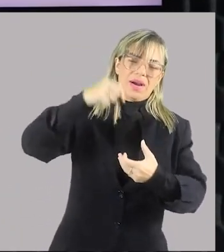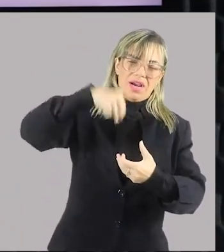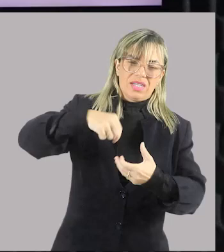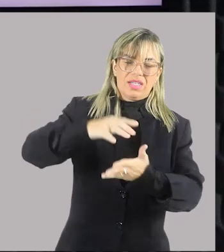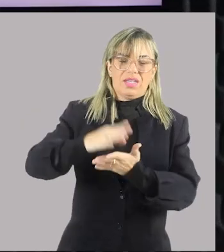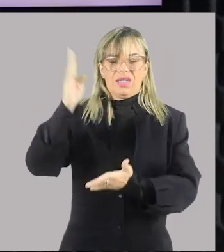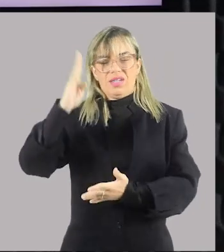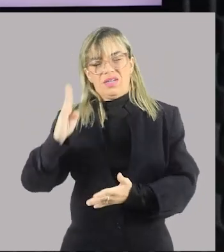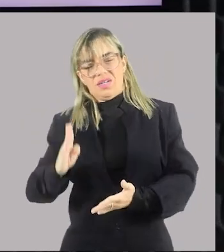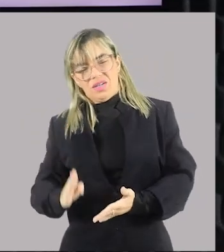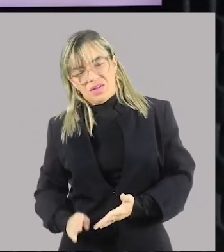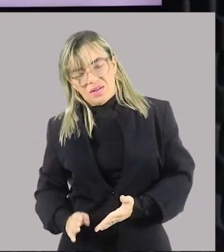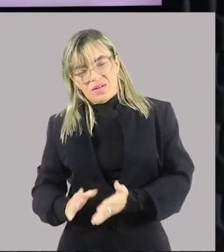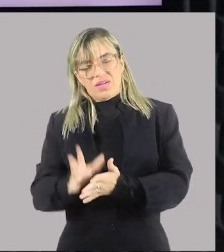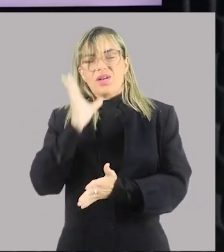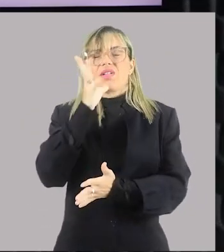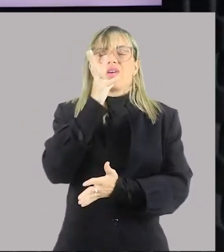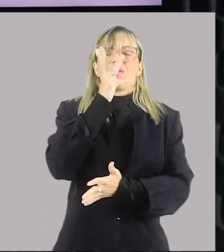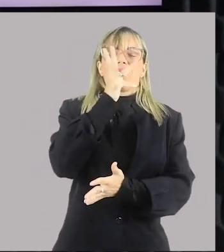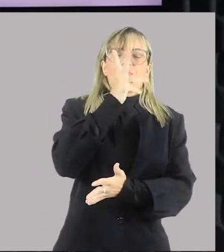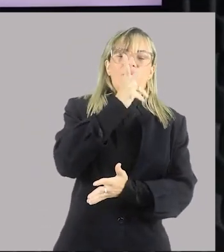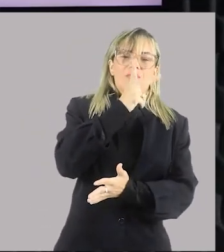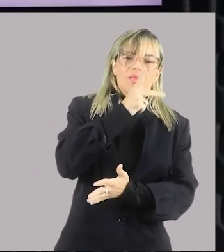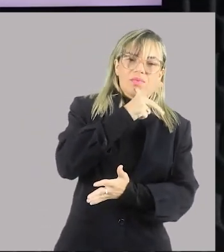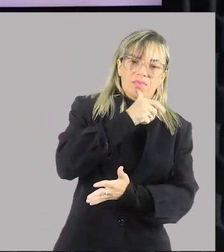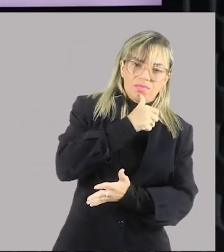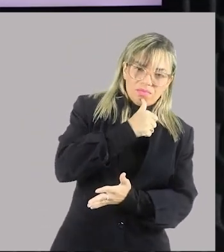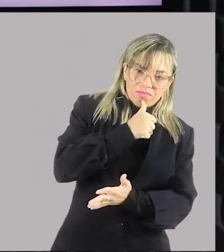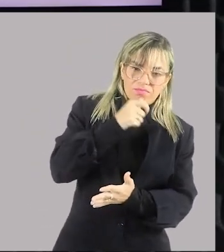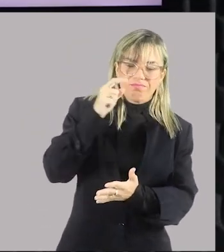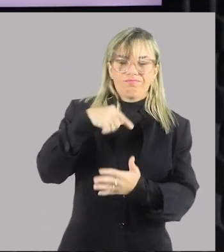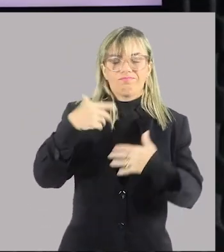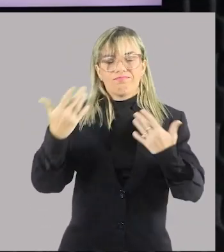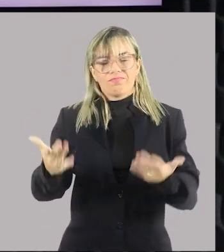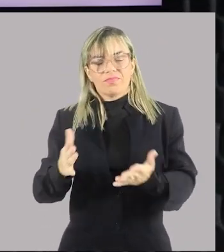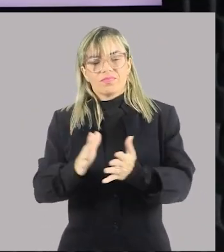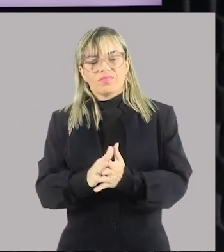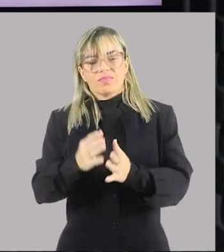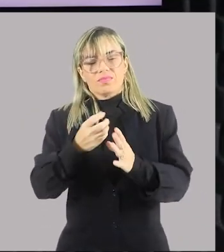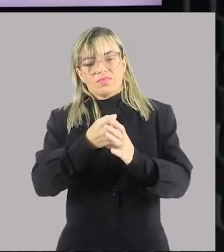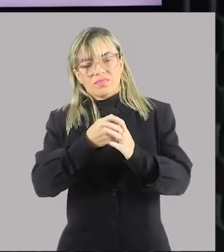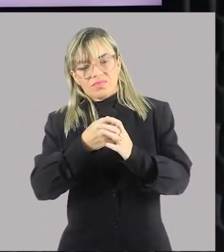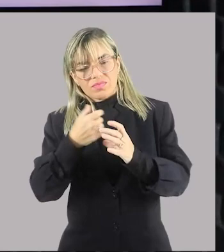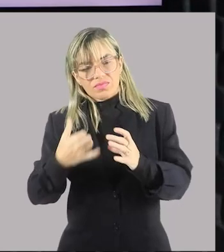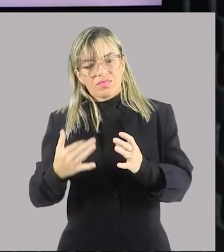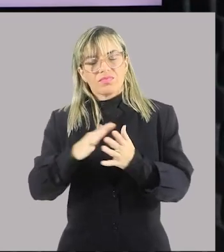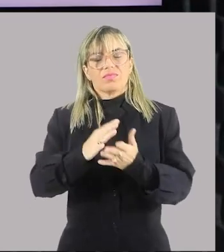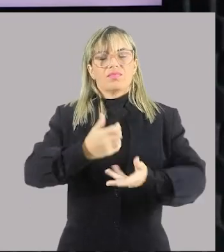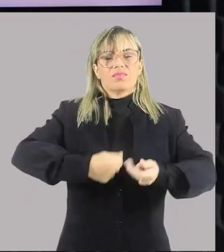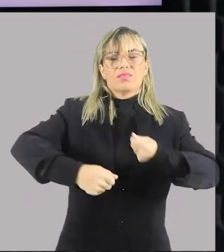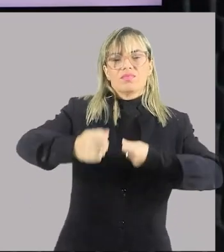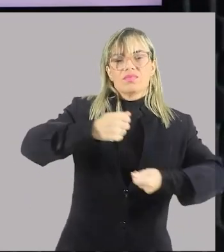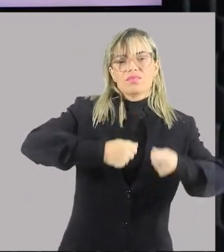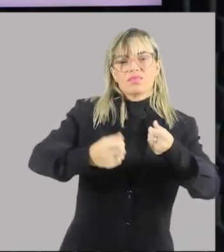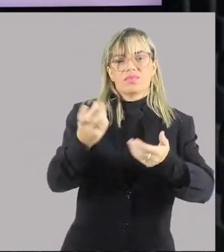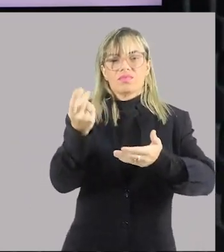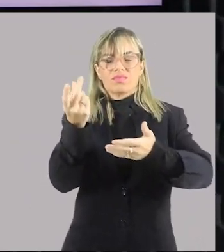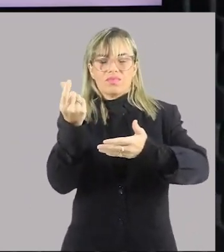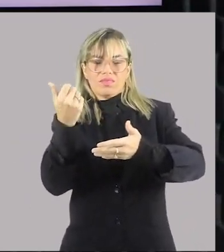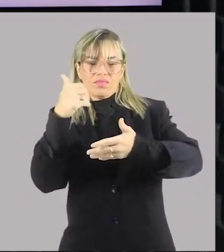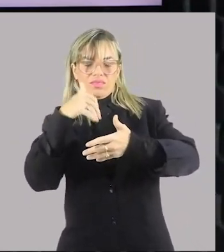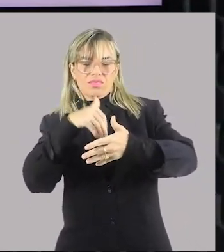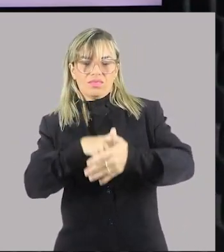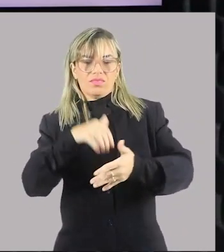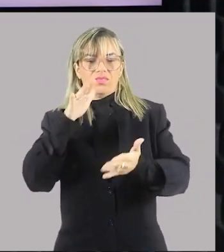a passos bem lentos nessa recuperação, nessa credibilidade de investimentos